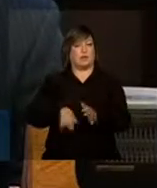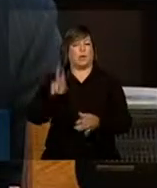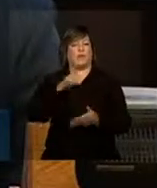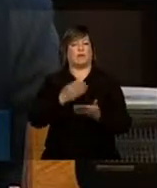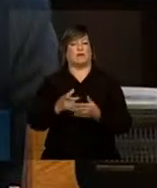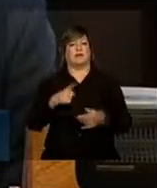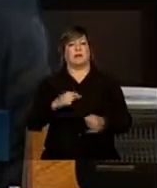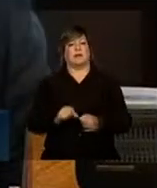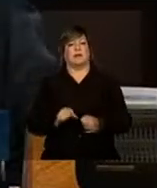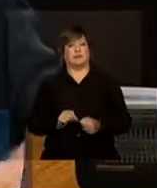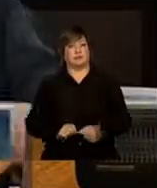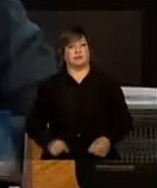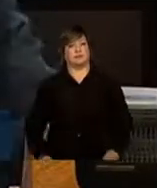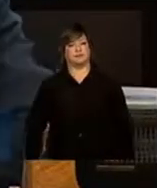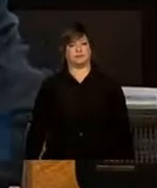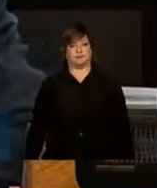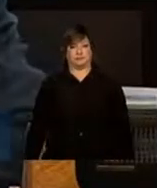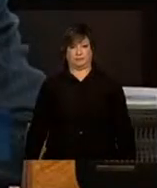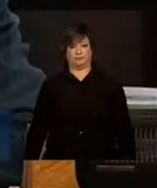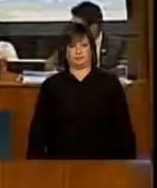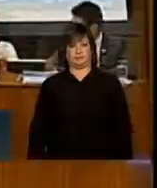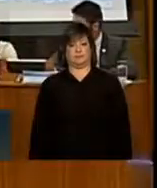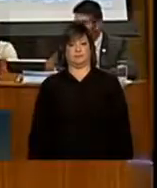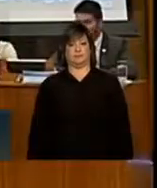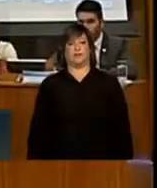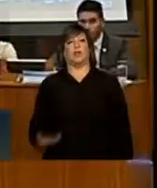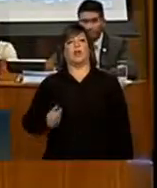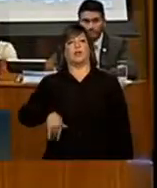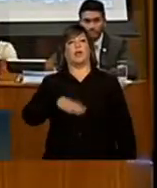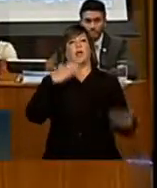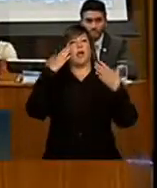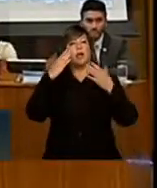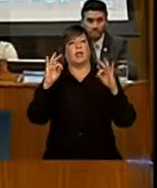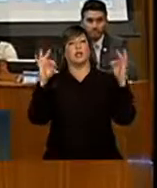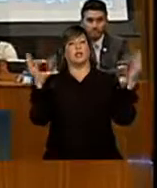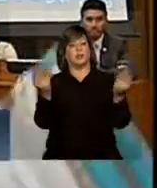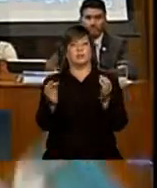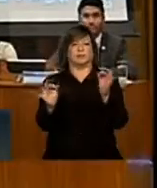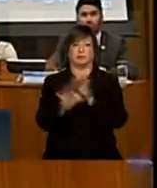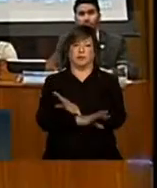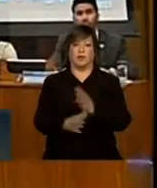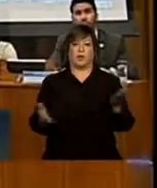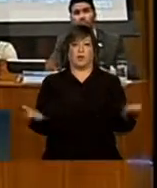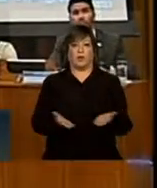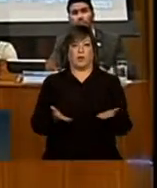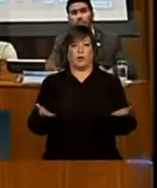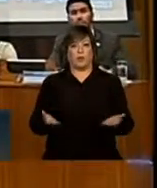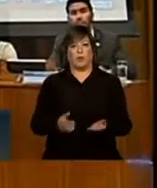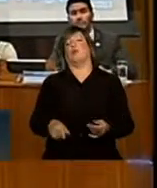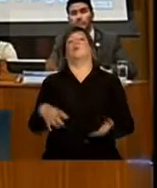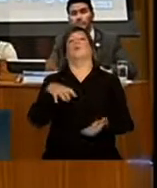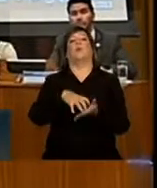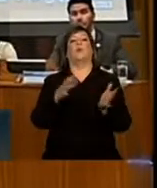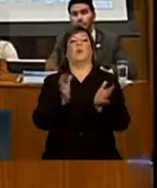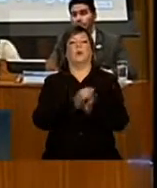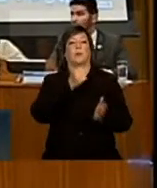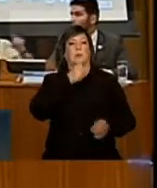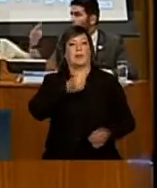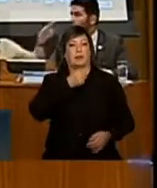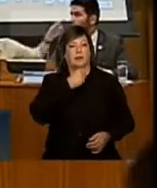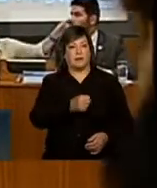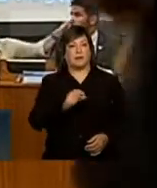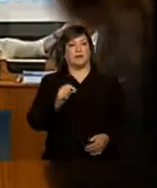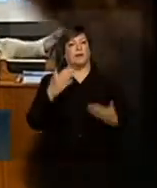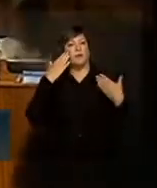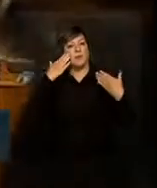universidades estão realizando. Nós agradecemos a todos pela participação nessa coletiva de imprensa. Thank